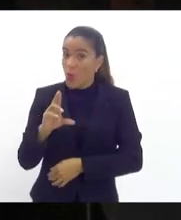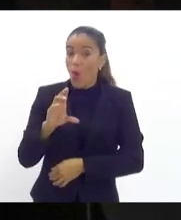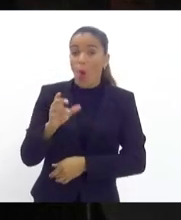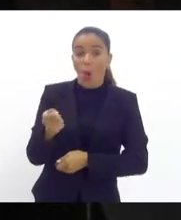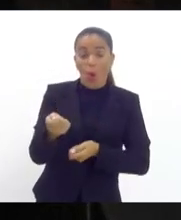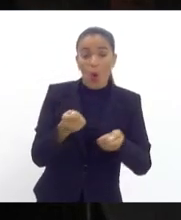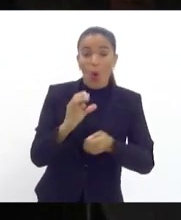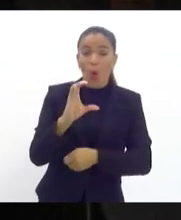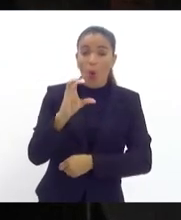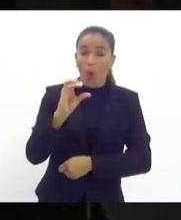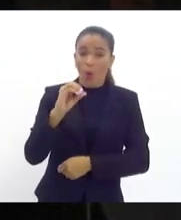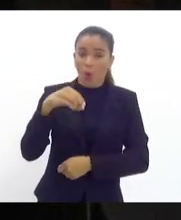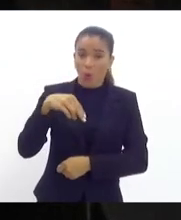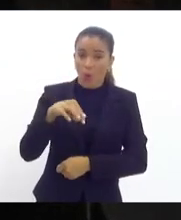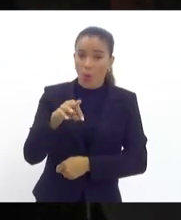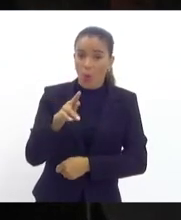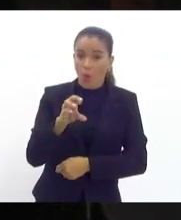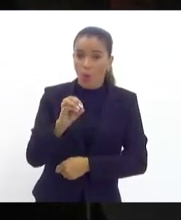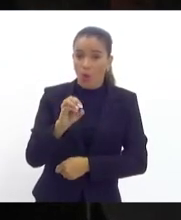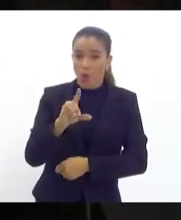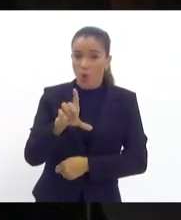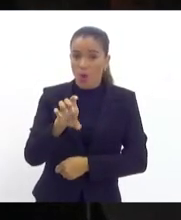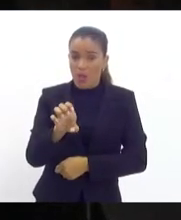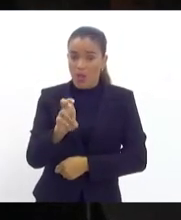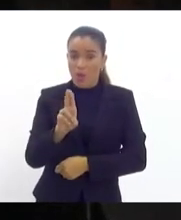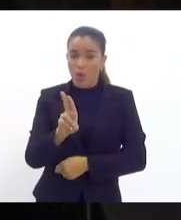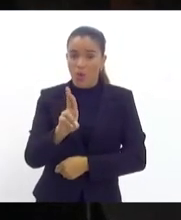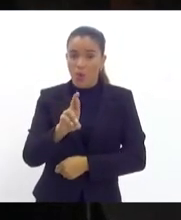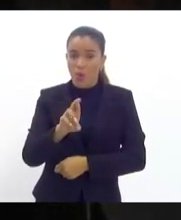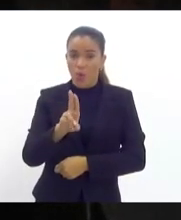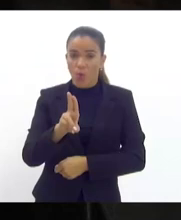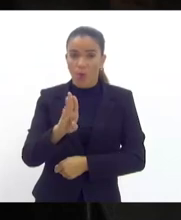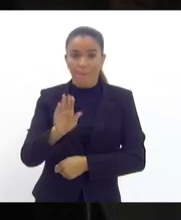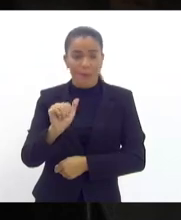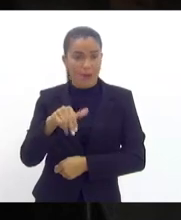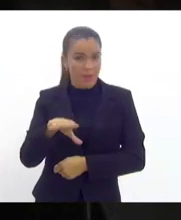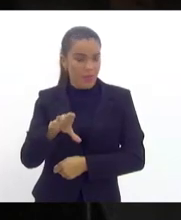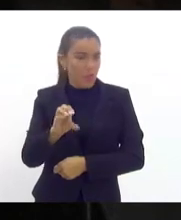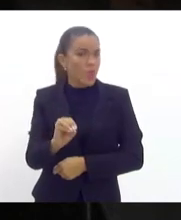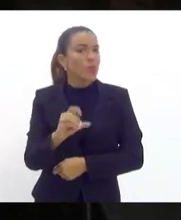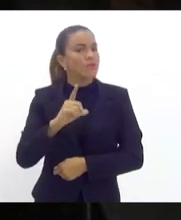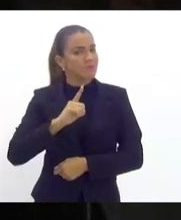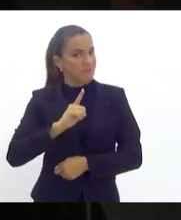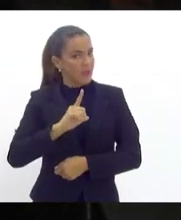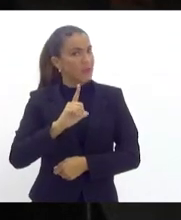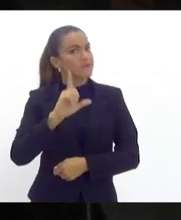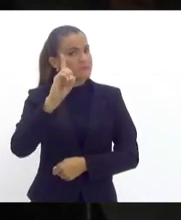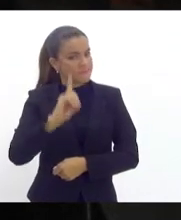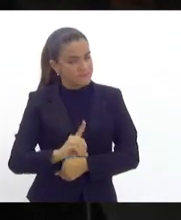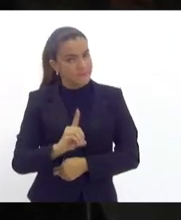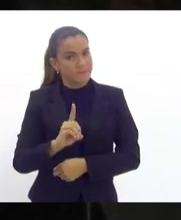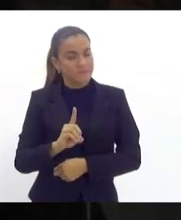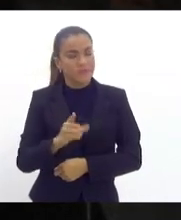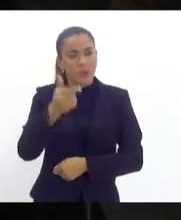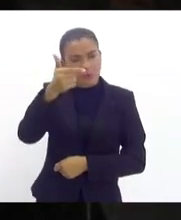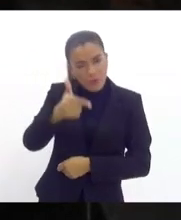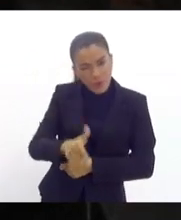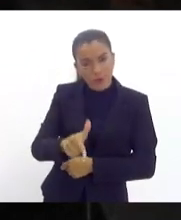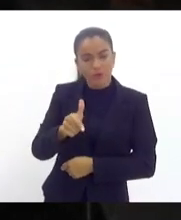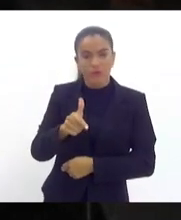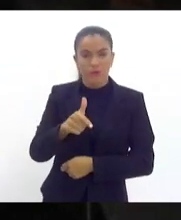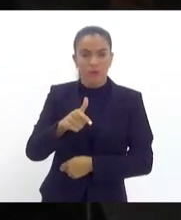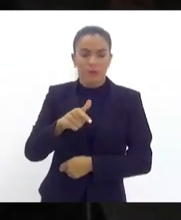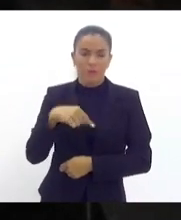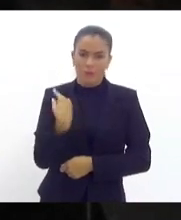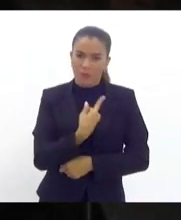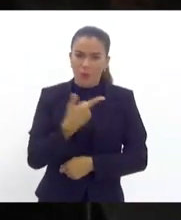tem o Centro de Controle Urbano Funcionários Públicos que teriam o direito de fazer isso então mais uma vez para